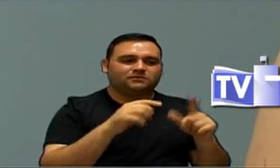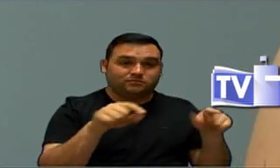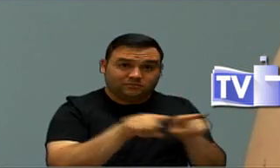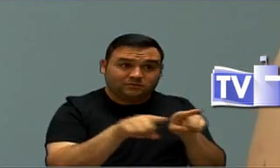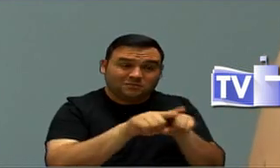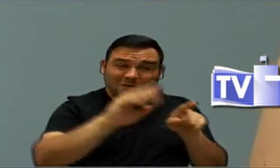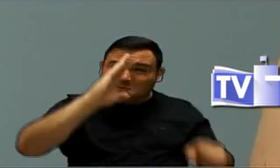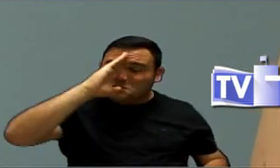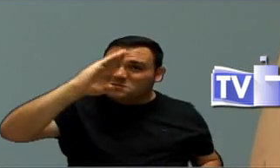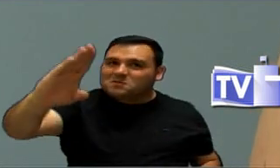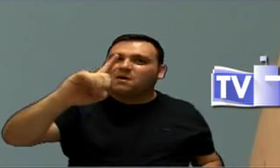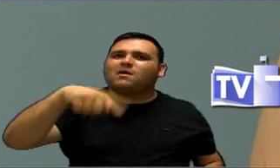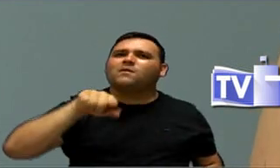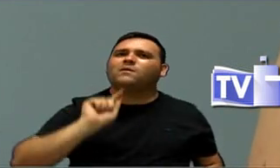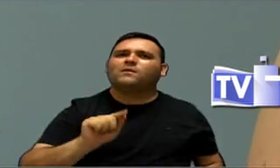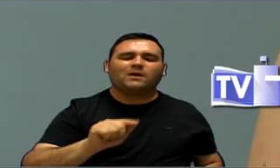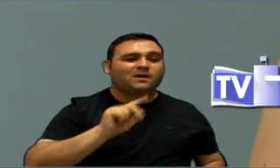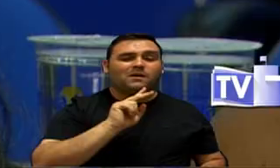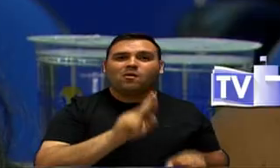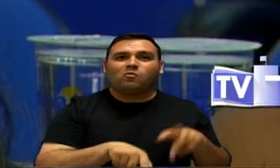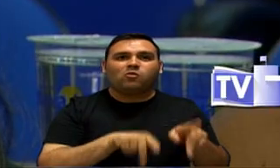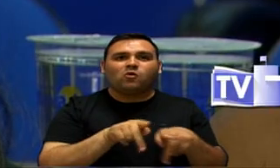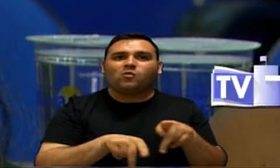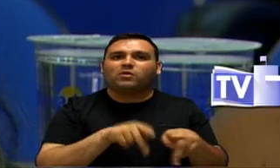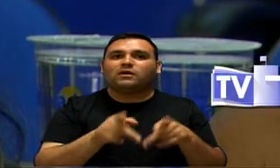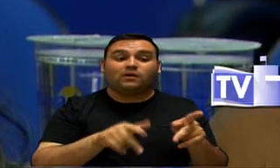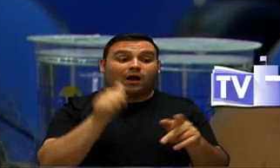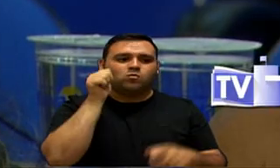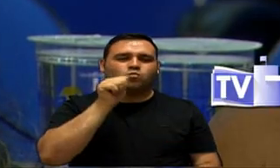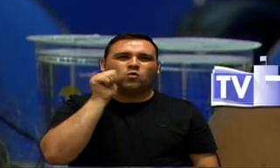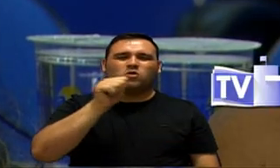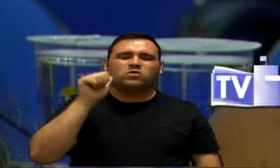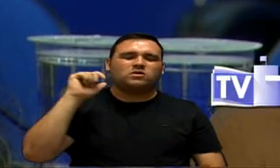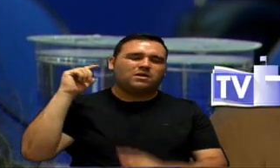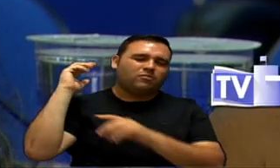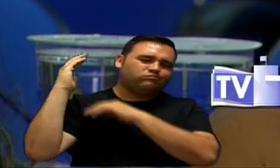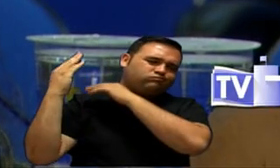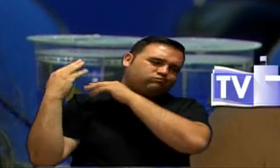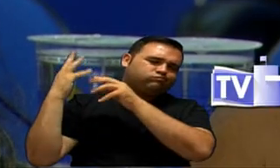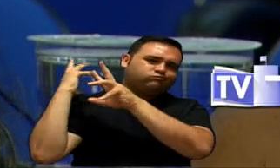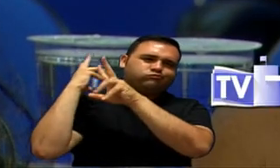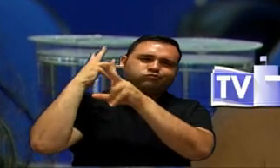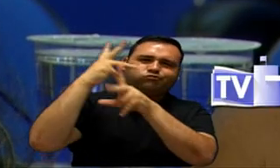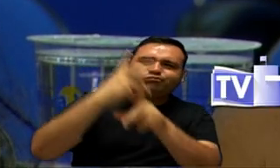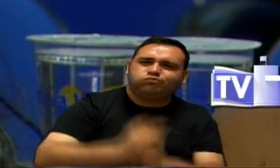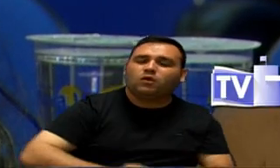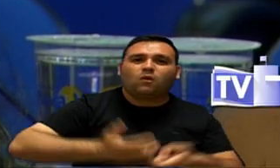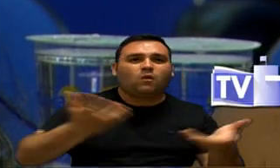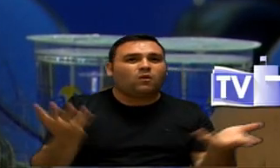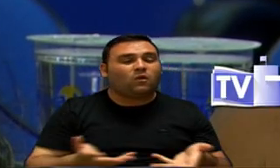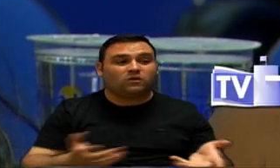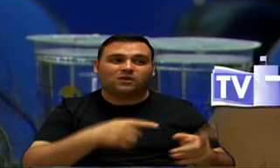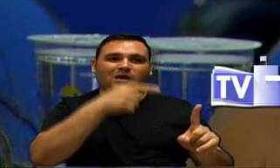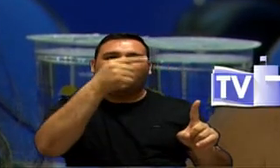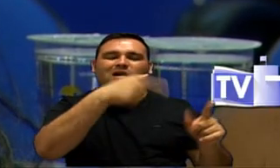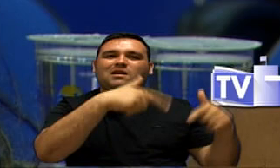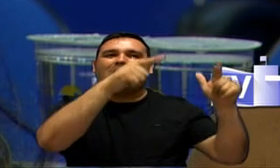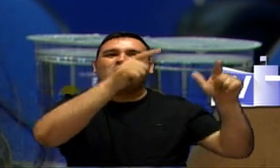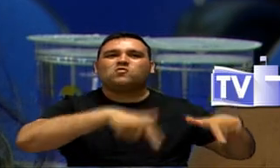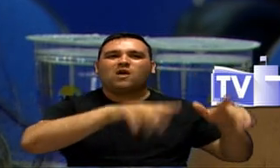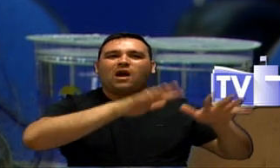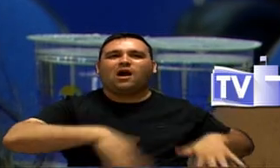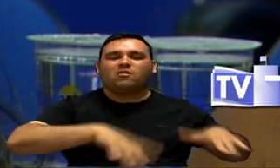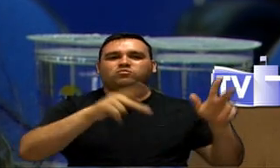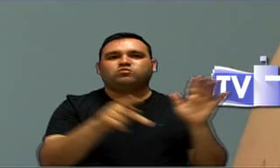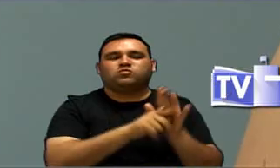principalmente na esfera do público, que é onde a mulher, historicamente, entre aspas, não deveria estar, ou é entendida como um espaço que não